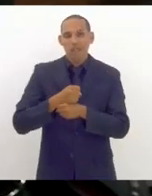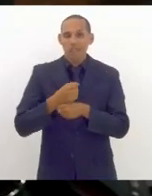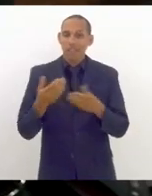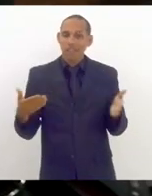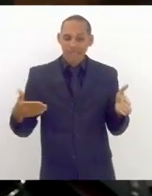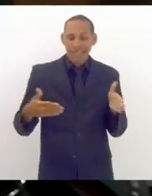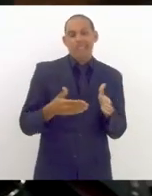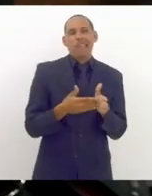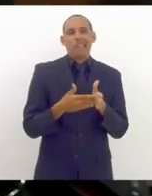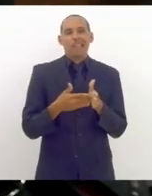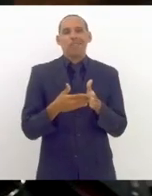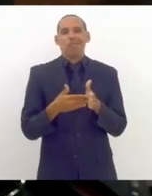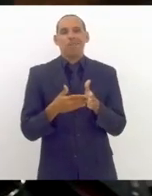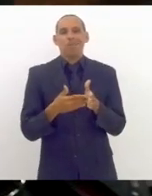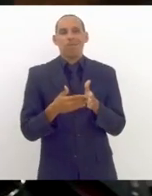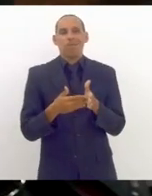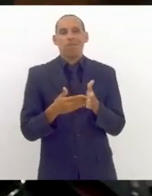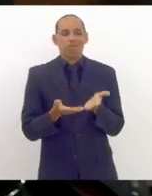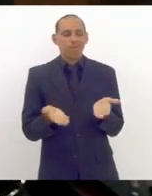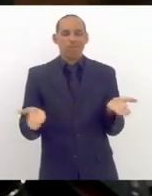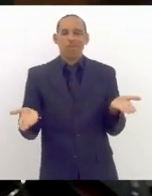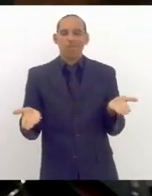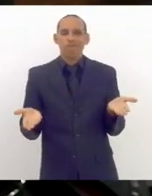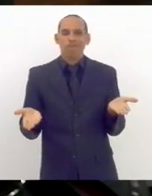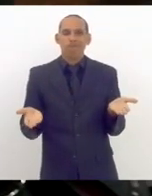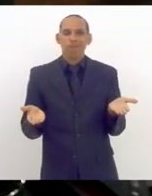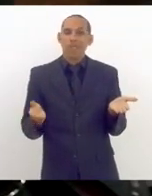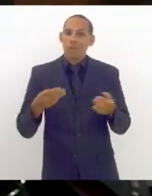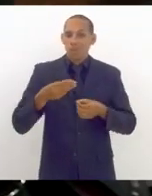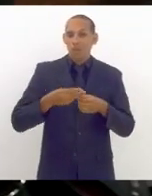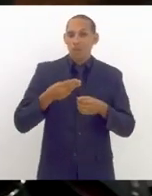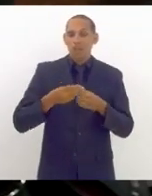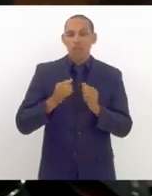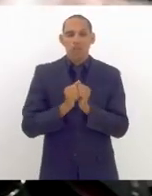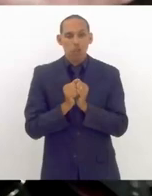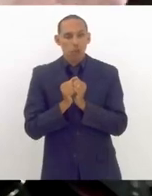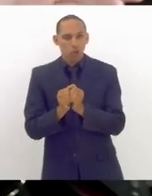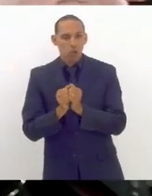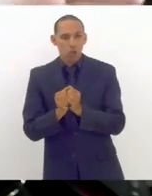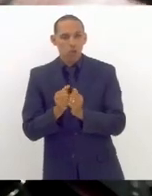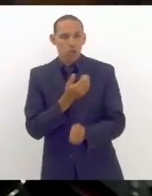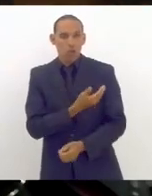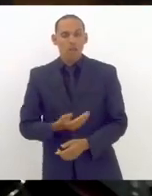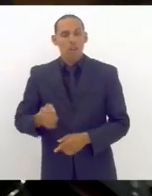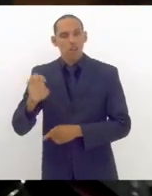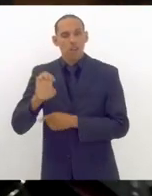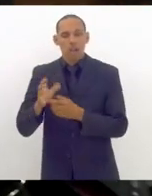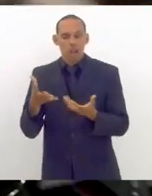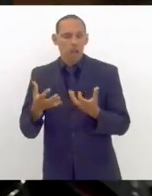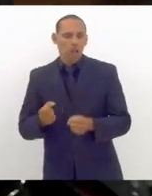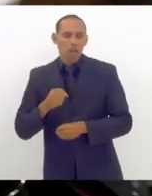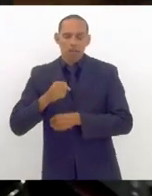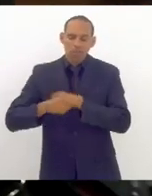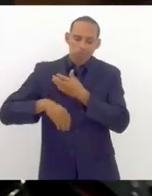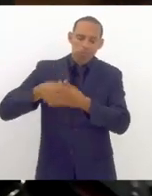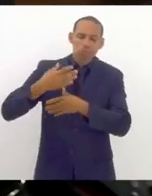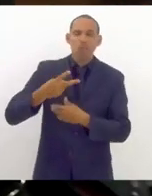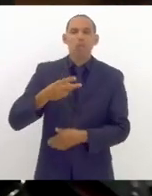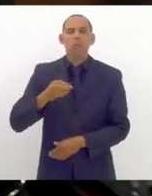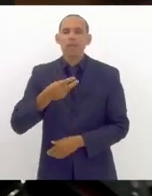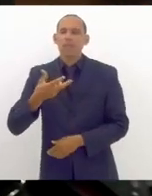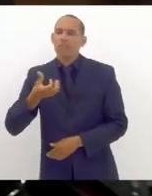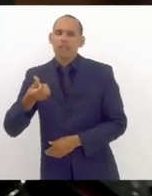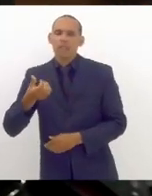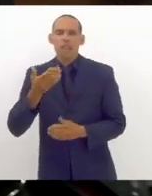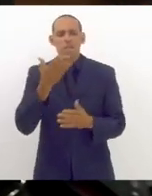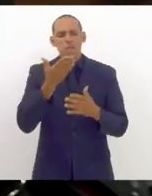tá gerando isso e o município foi lá acertou com o governo do estado e aceitou a proposta do Governo do Estado para 26 parcela